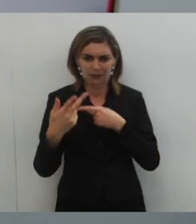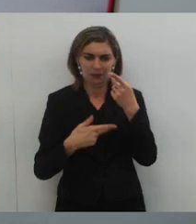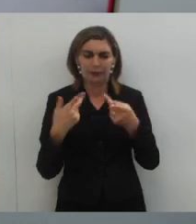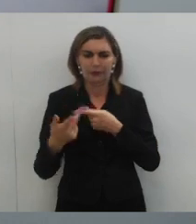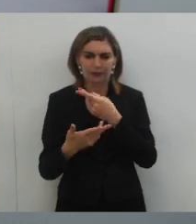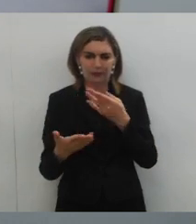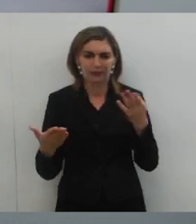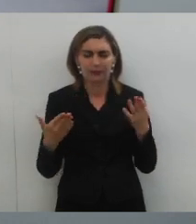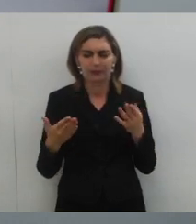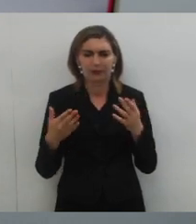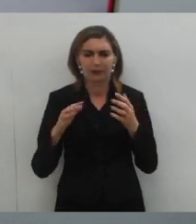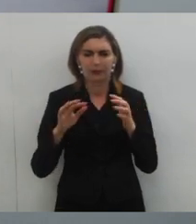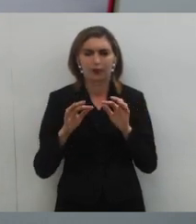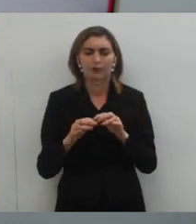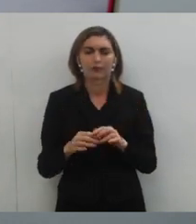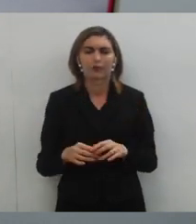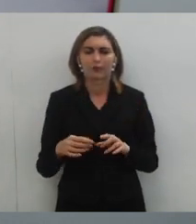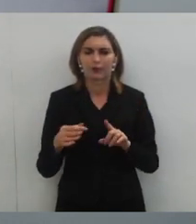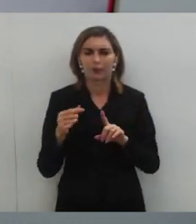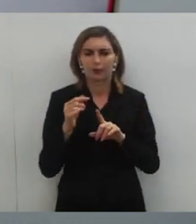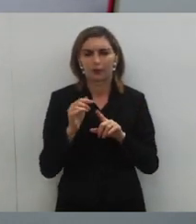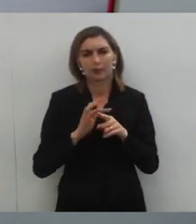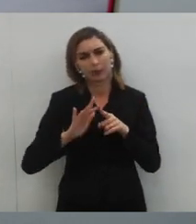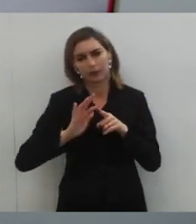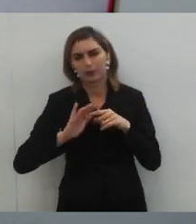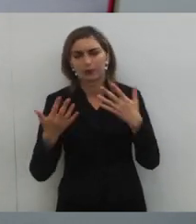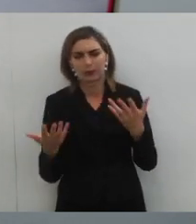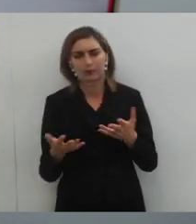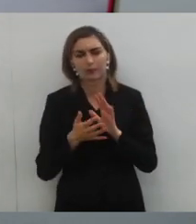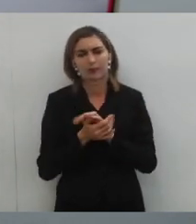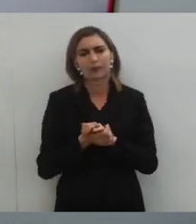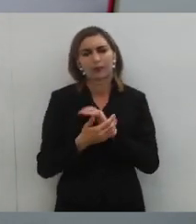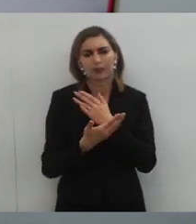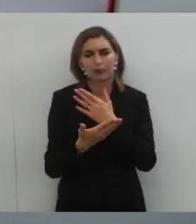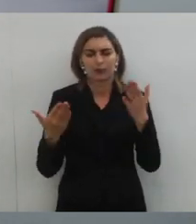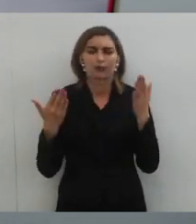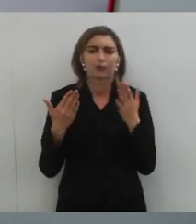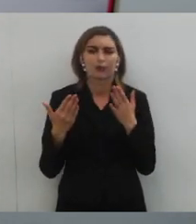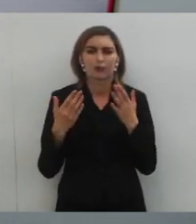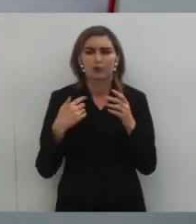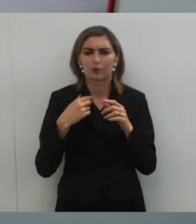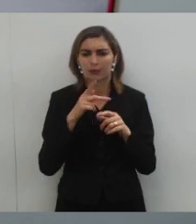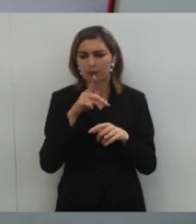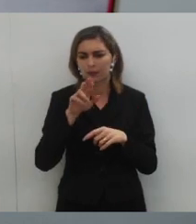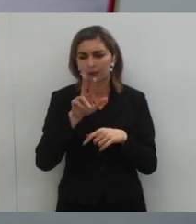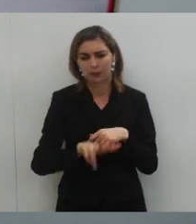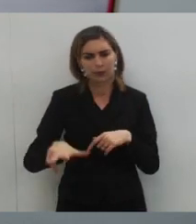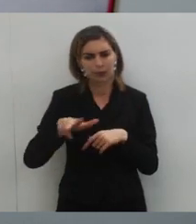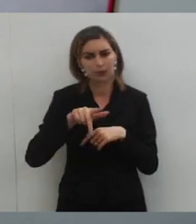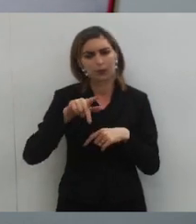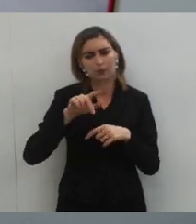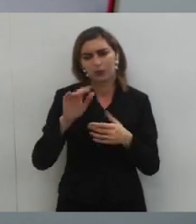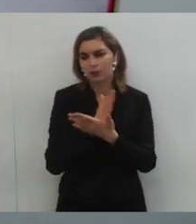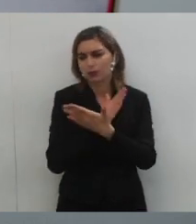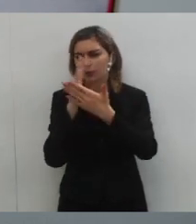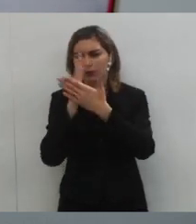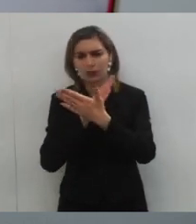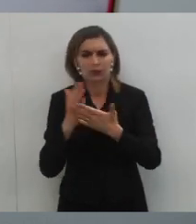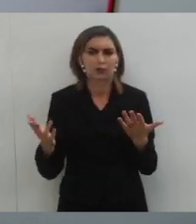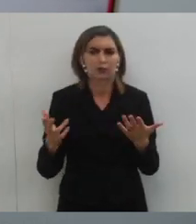de vista, né, morfológico. Então, isso aí é um pronome indefinido. Os pronomes indefinidos como